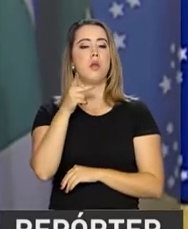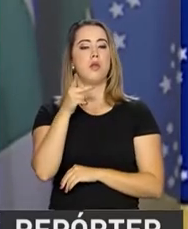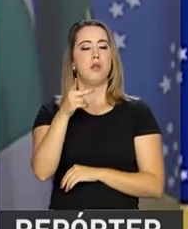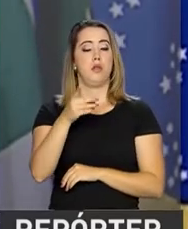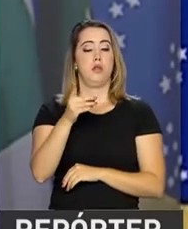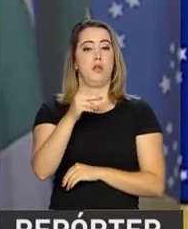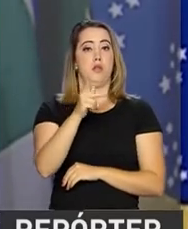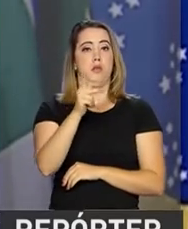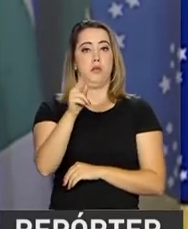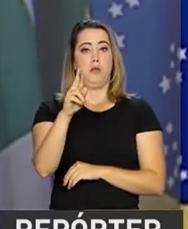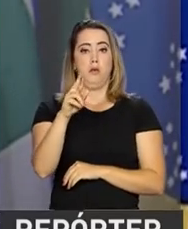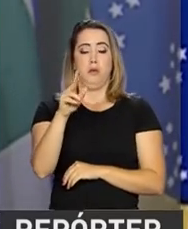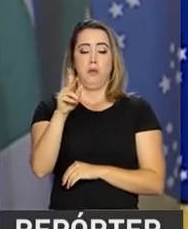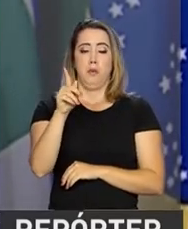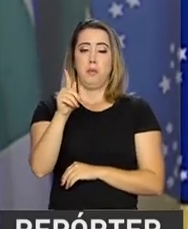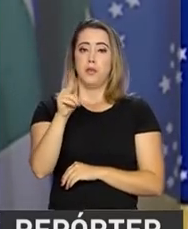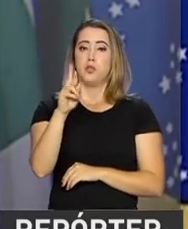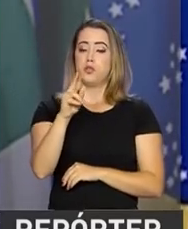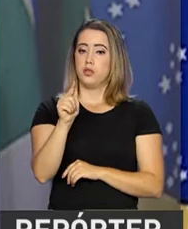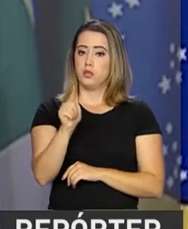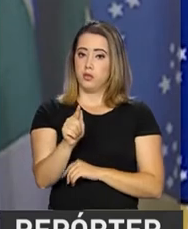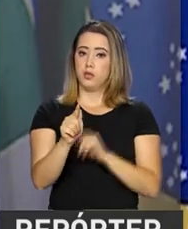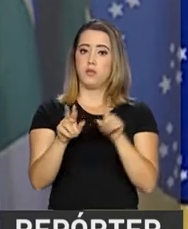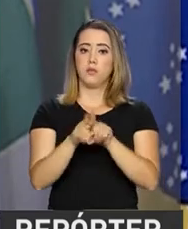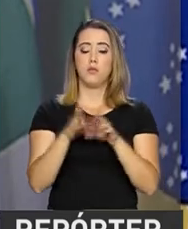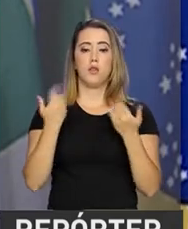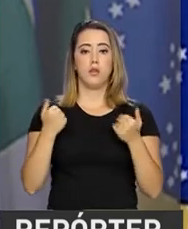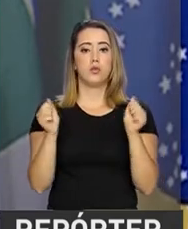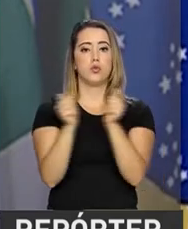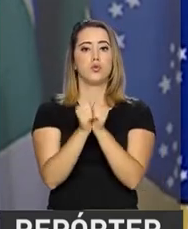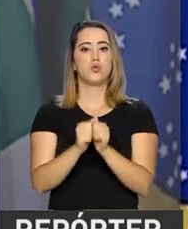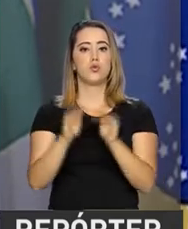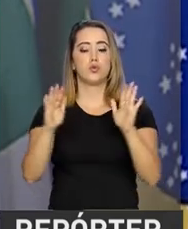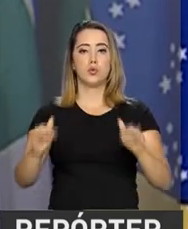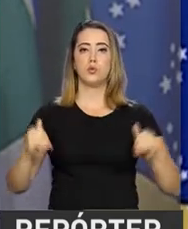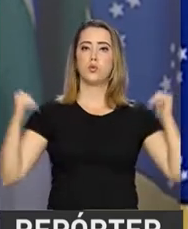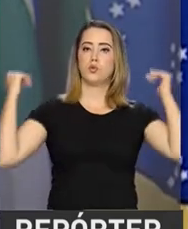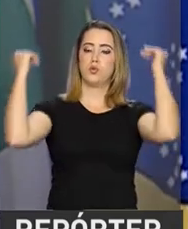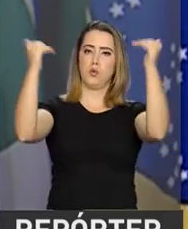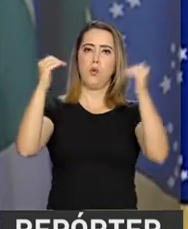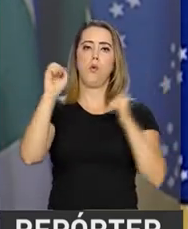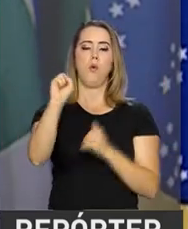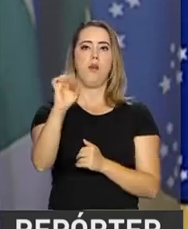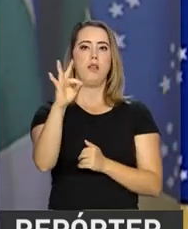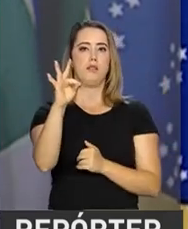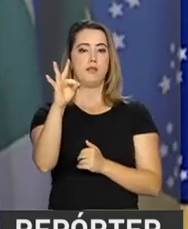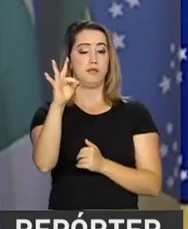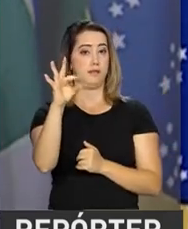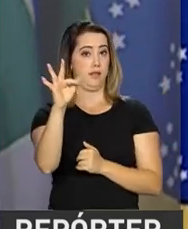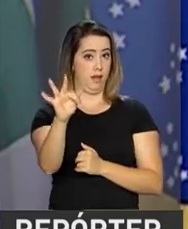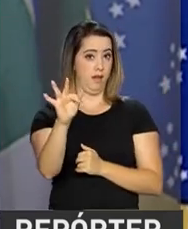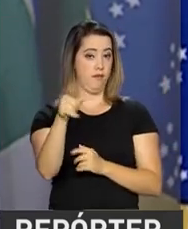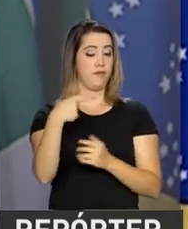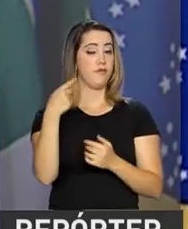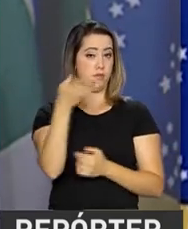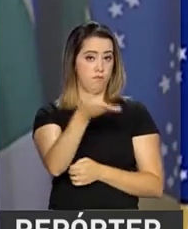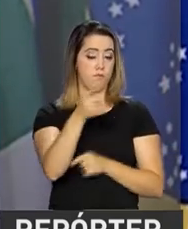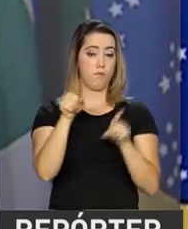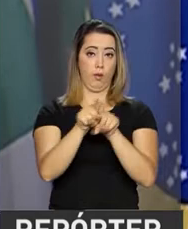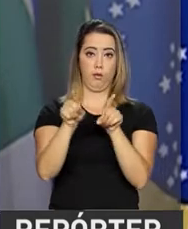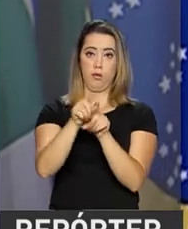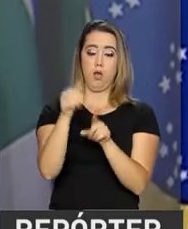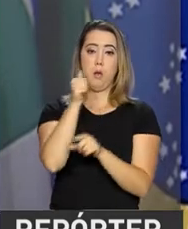república ao lado da presidente da corte suprema ao lado da presidente do superior tribunal de